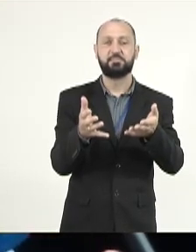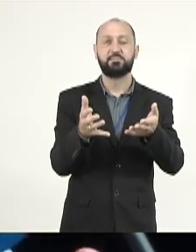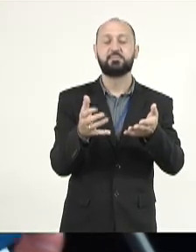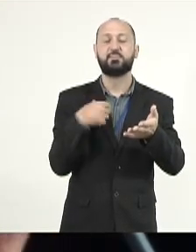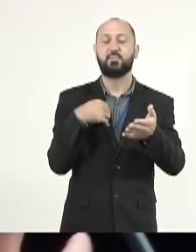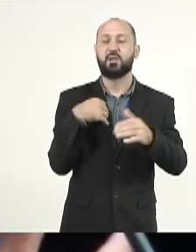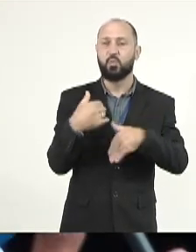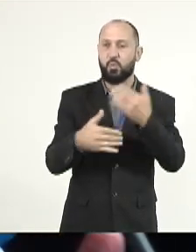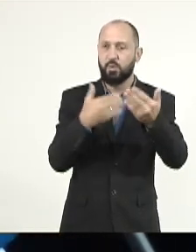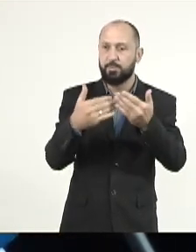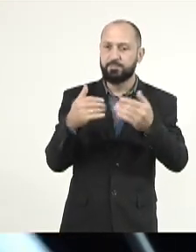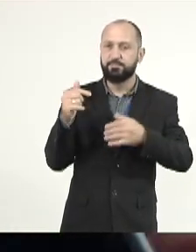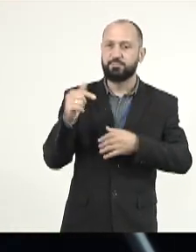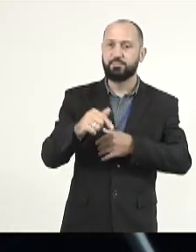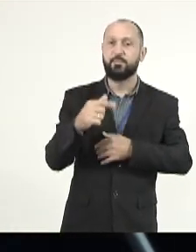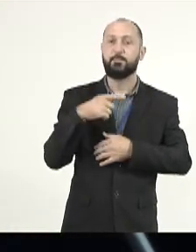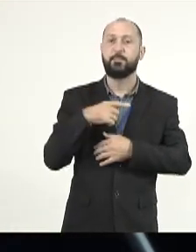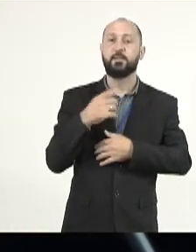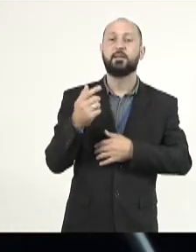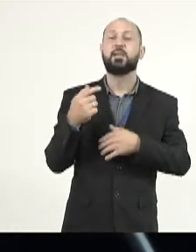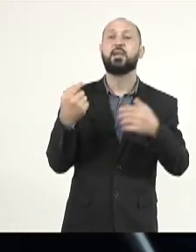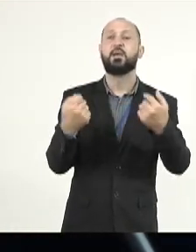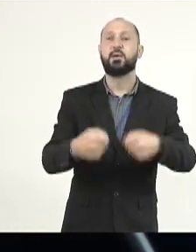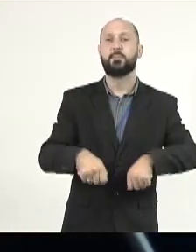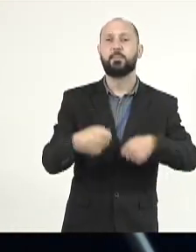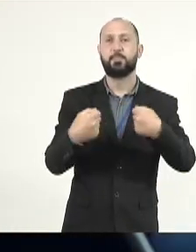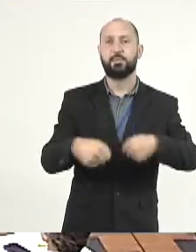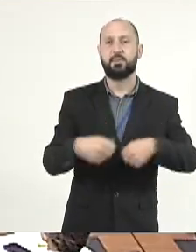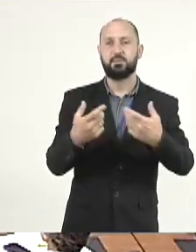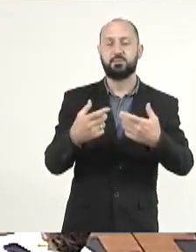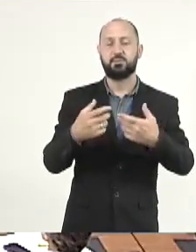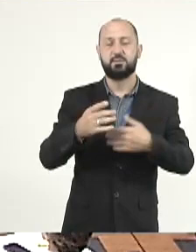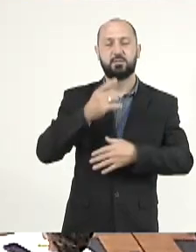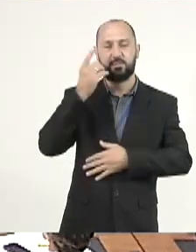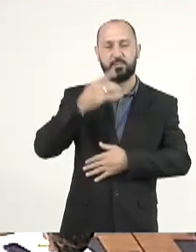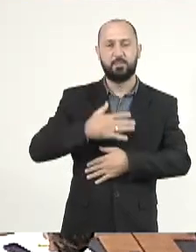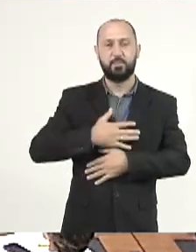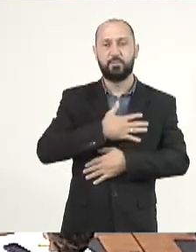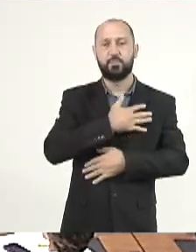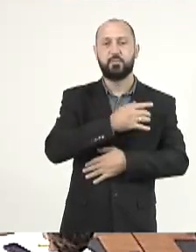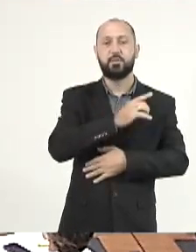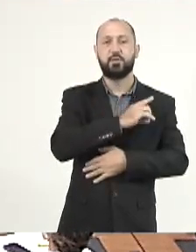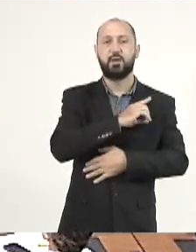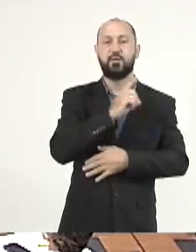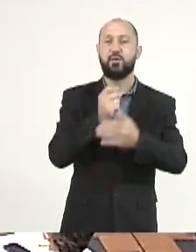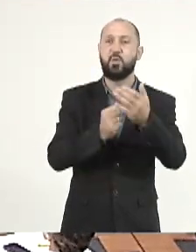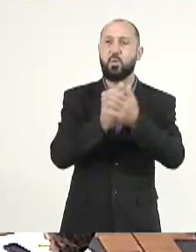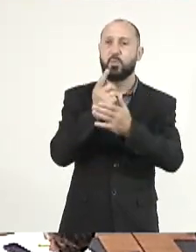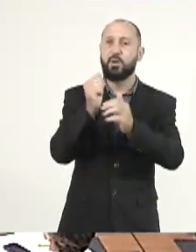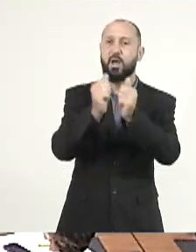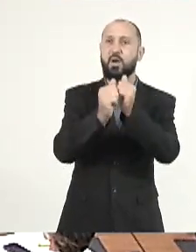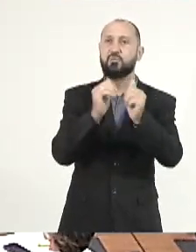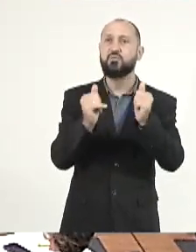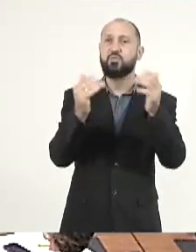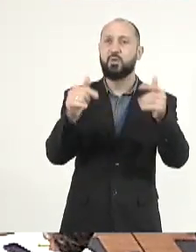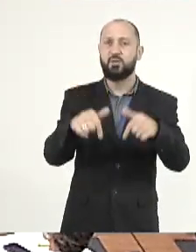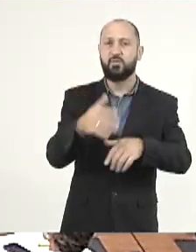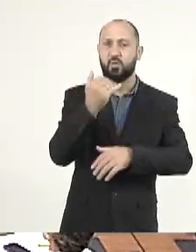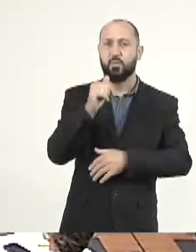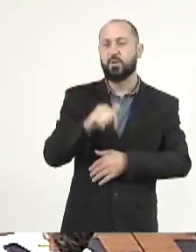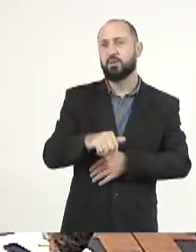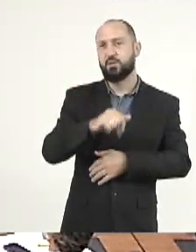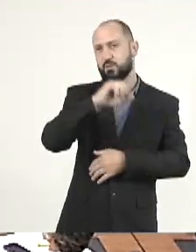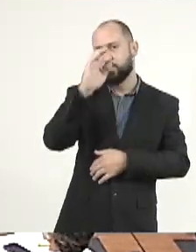esse crescimento aí dentro lá, que precisa, deputado Pedro Kemp. E aí vai importar arroz que ninguém vai comer aqui no